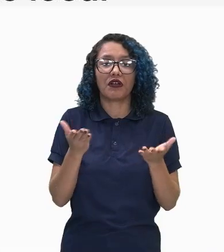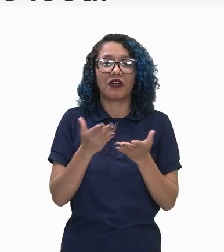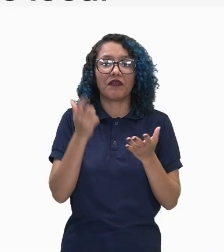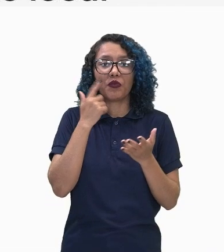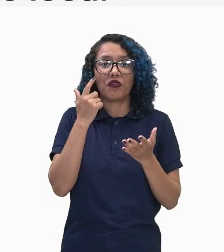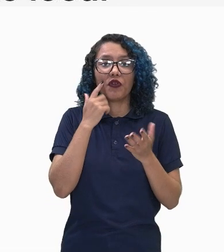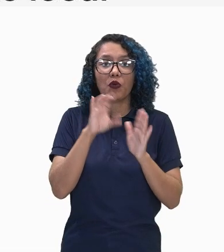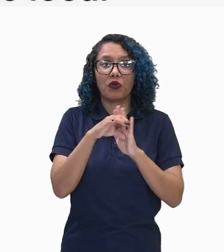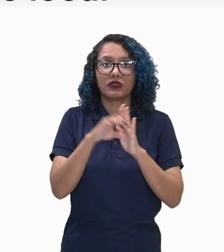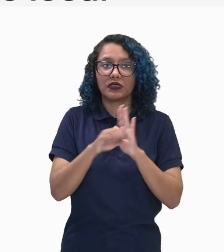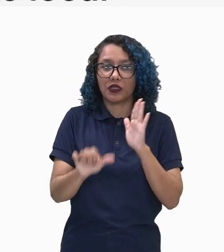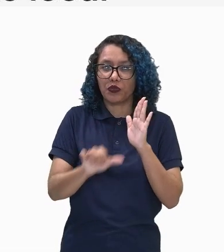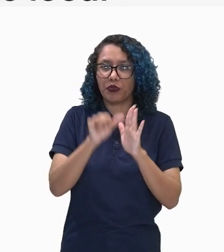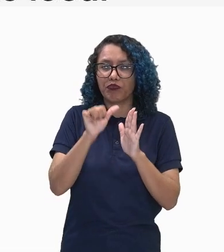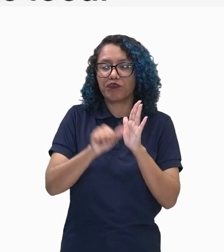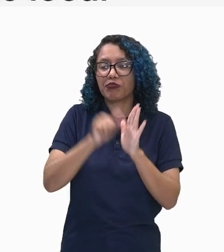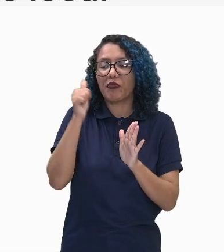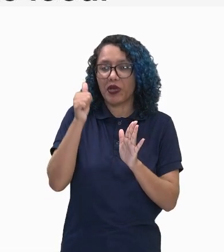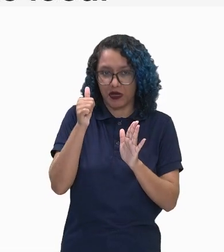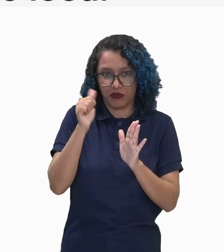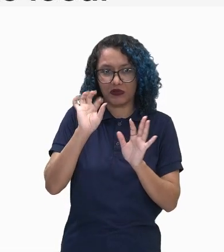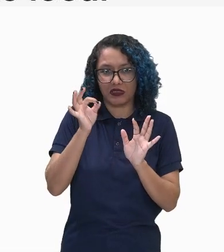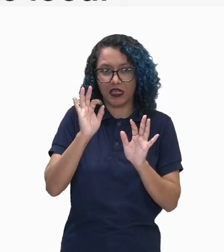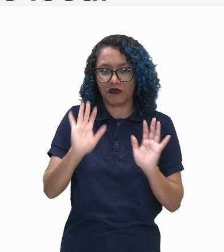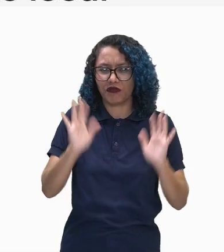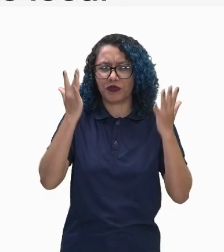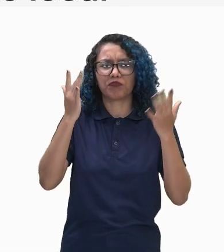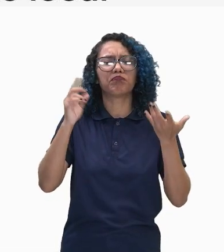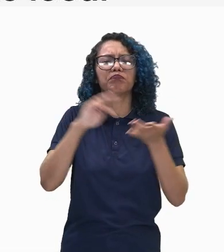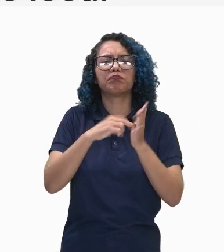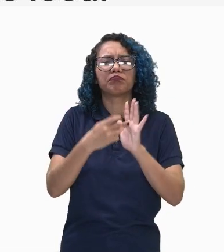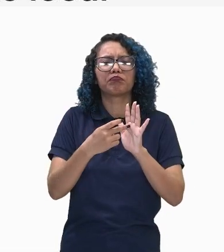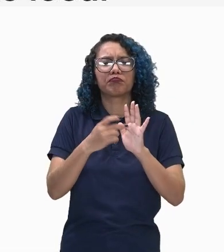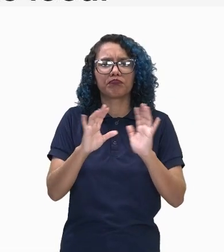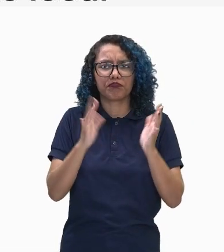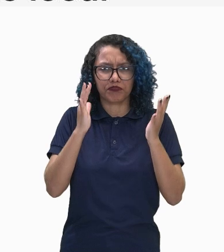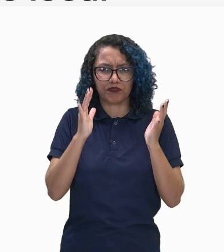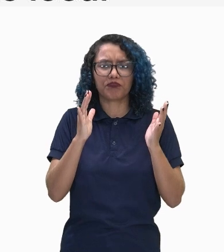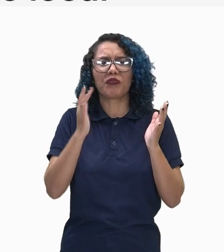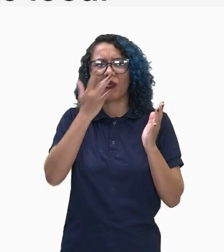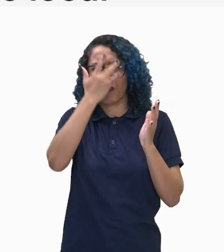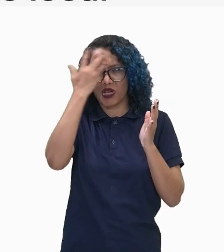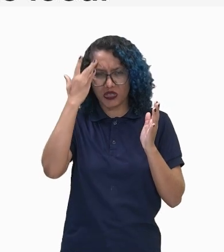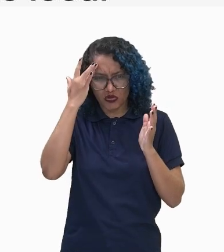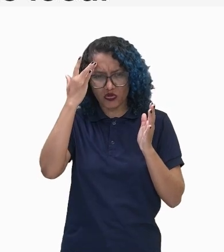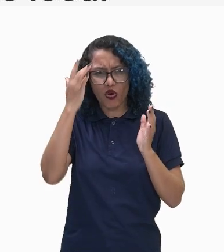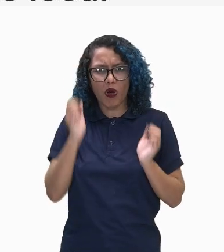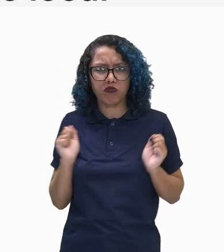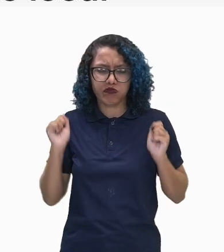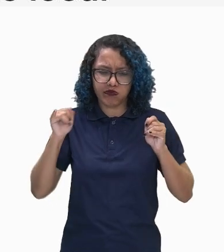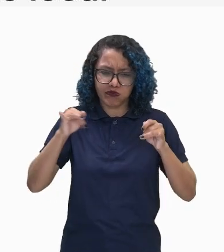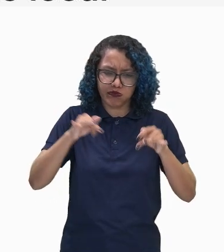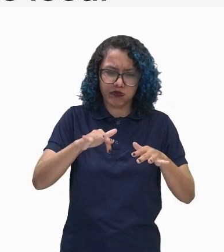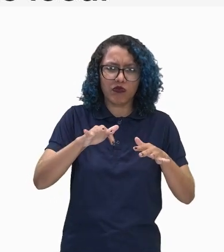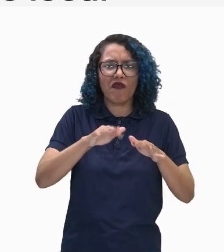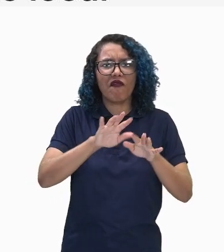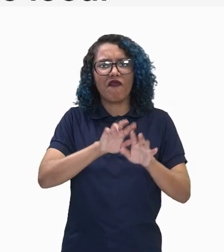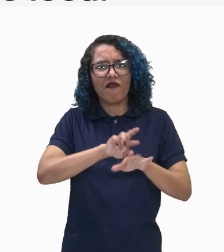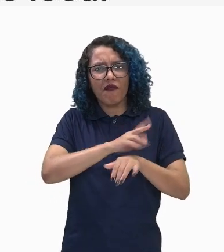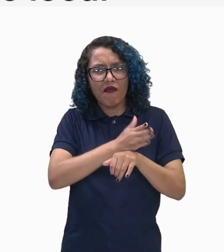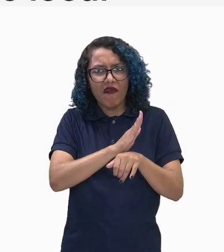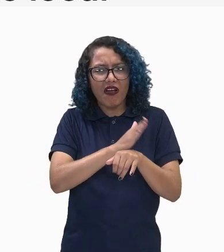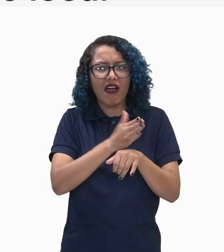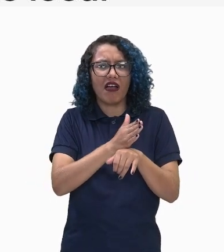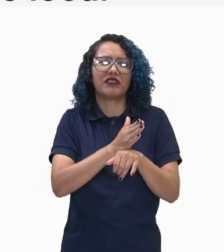Vamos lá? Um festival é um evento que reúne diversas pessoas para participar de atividades étnicas ou